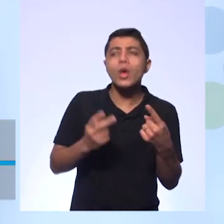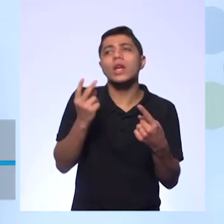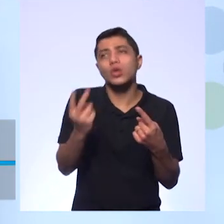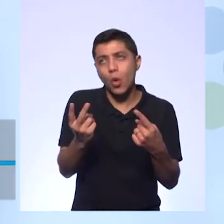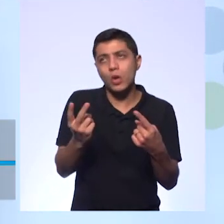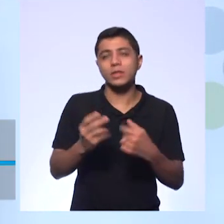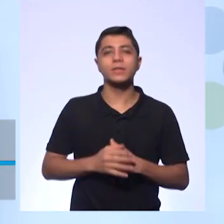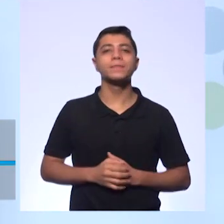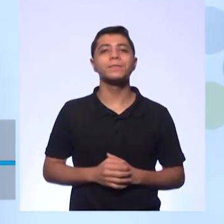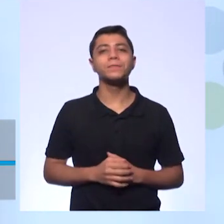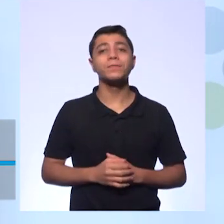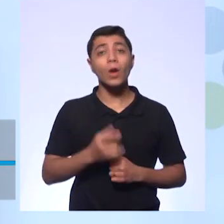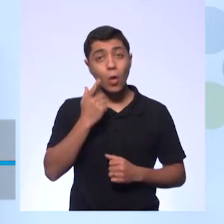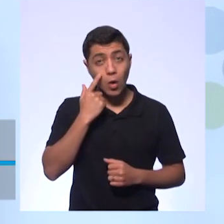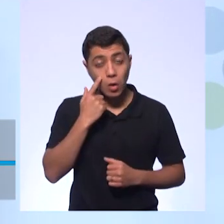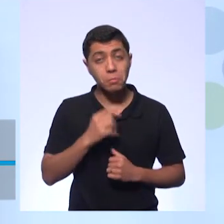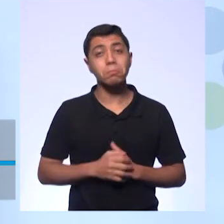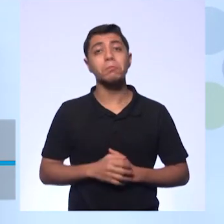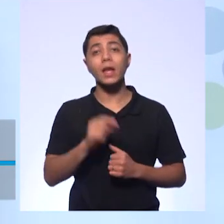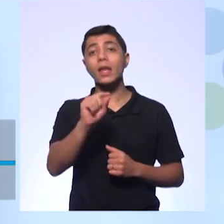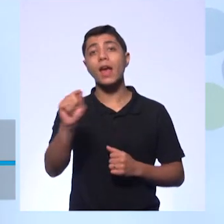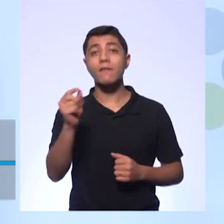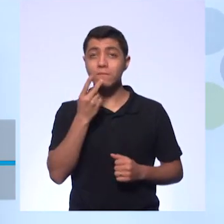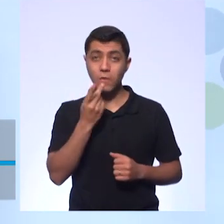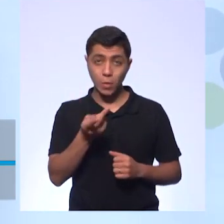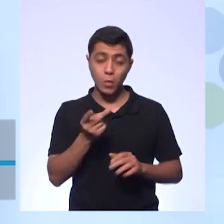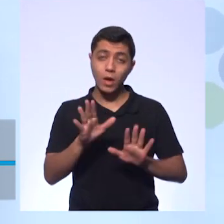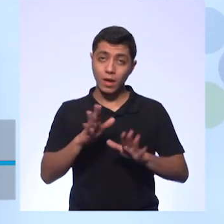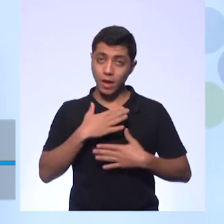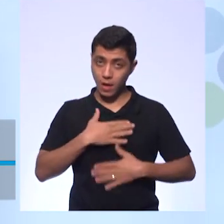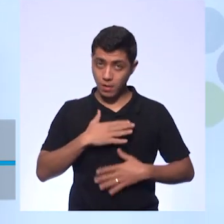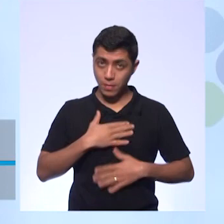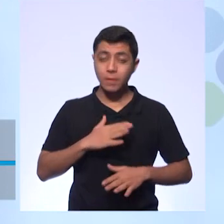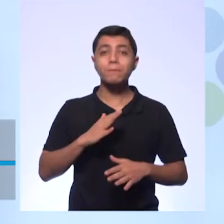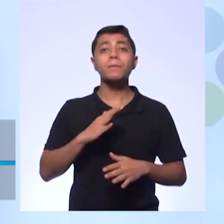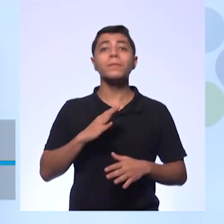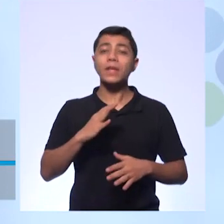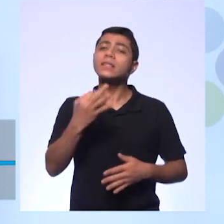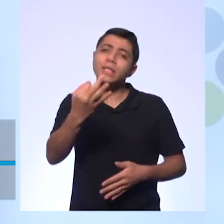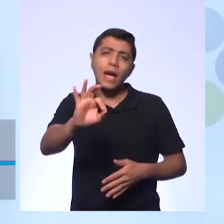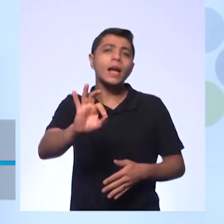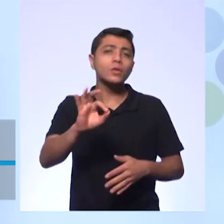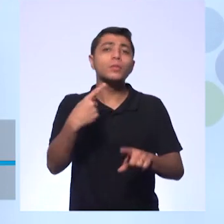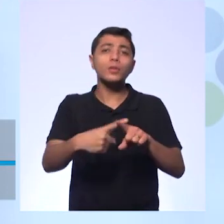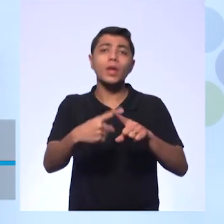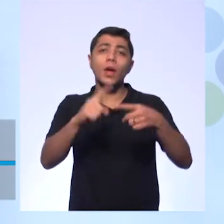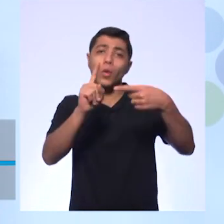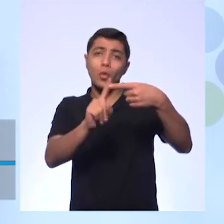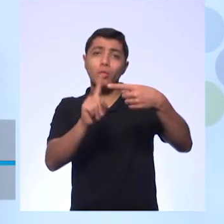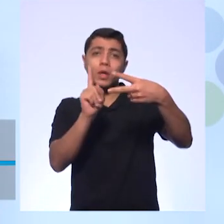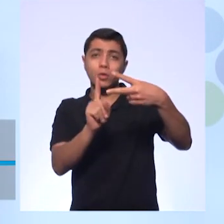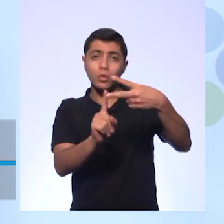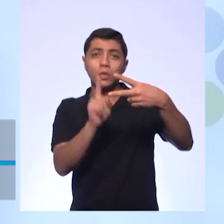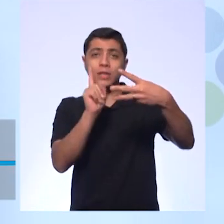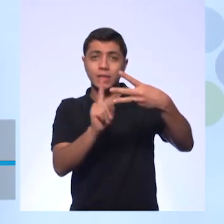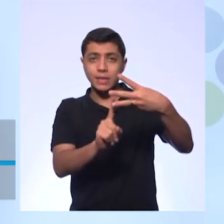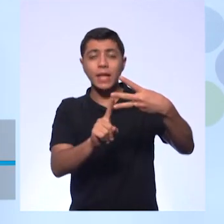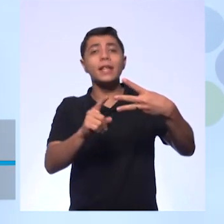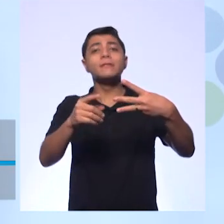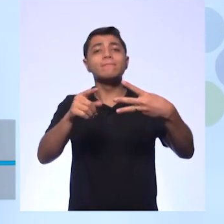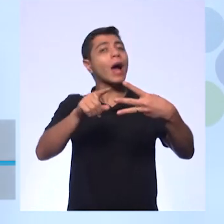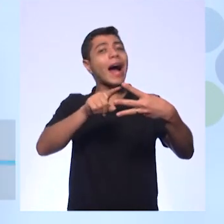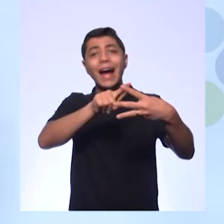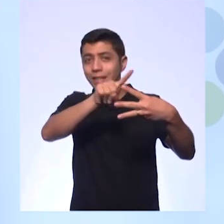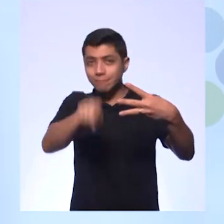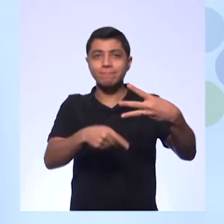ou 2, ou só 3, ou as 3, está correto, porque, na verdade, gente, as 3 estão corretas, né? Vamos voltar